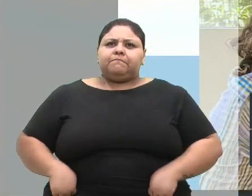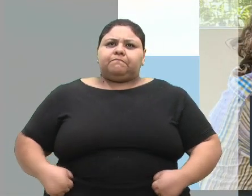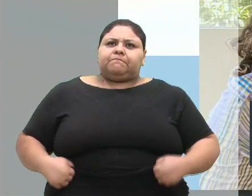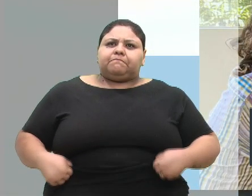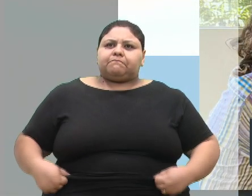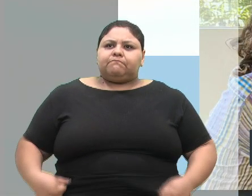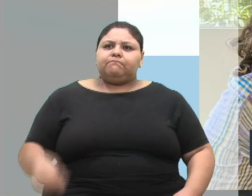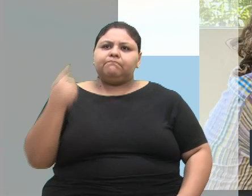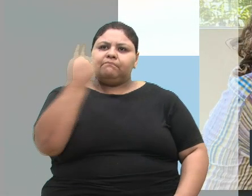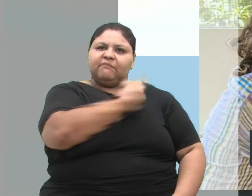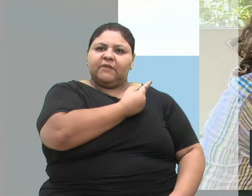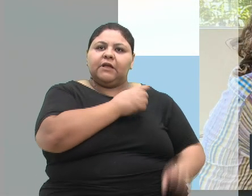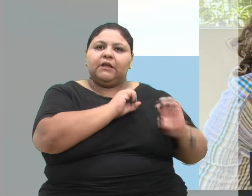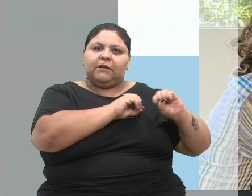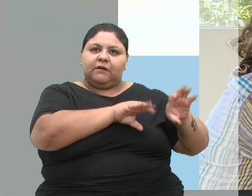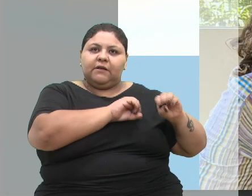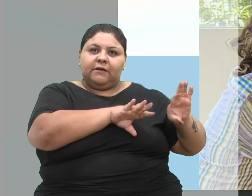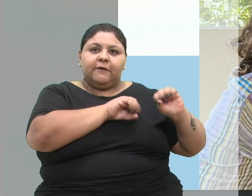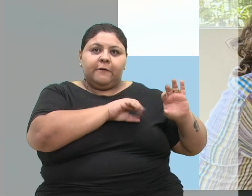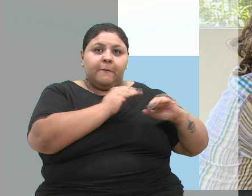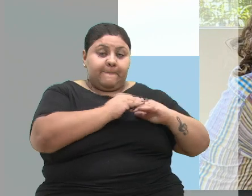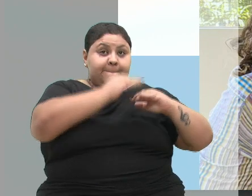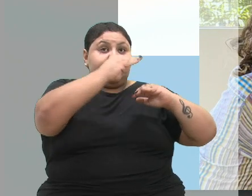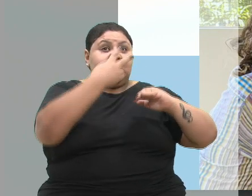Aqui, então, na educação, são